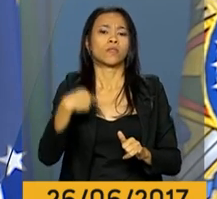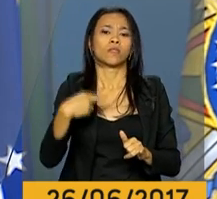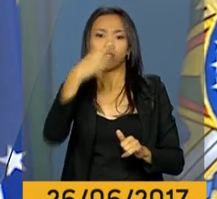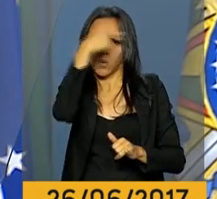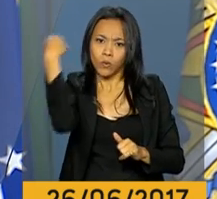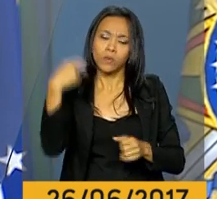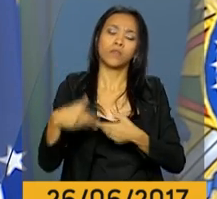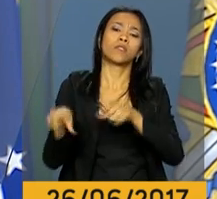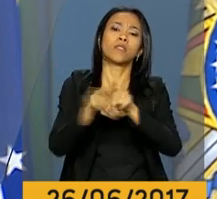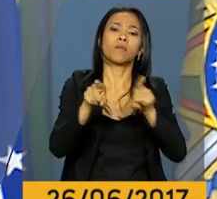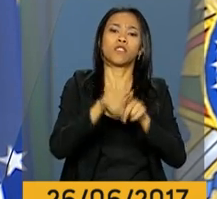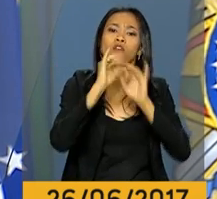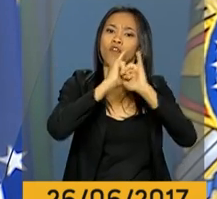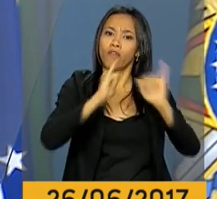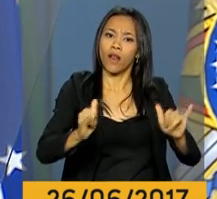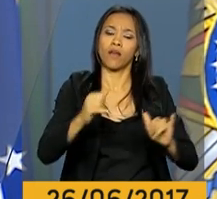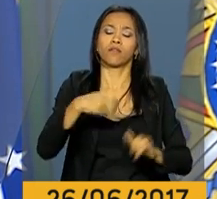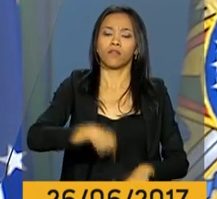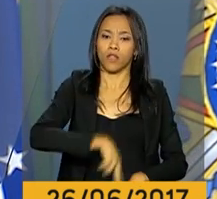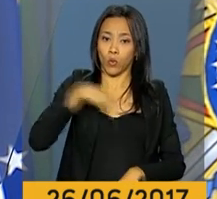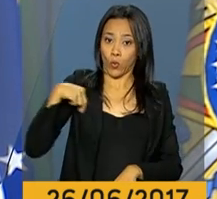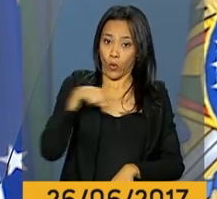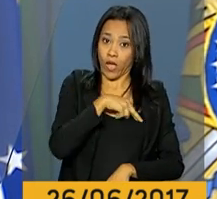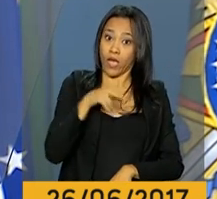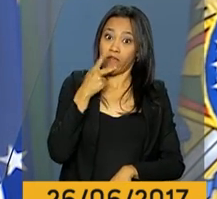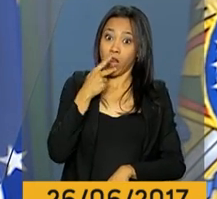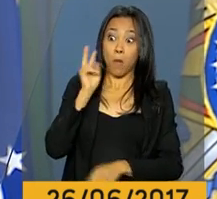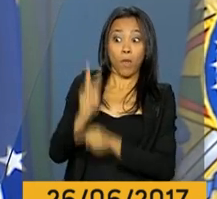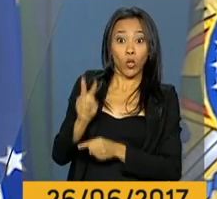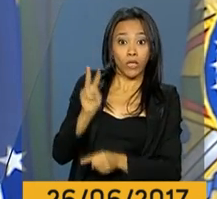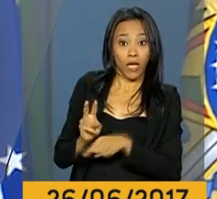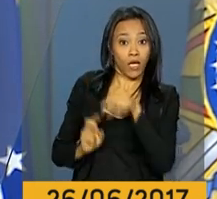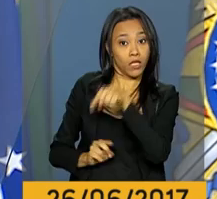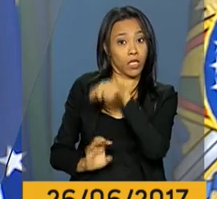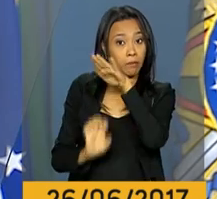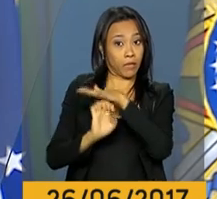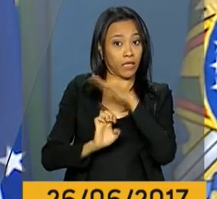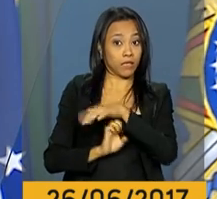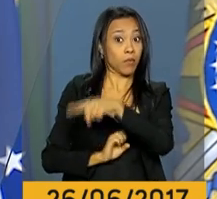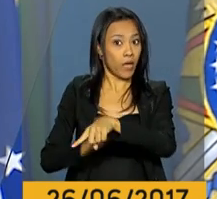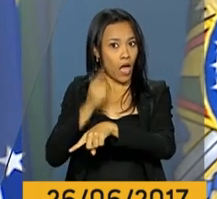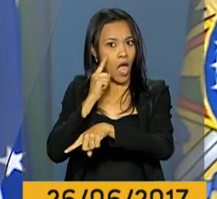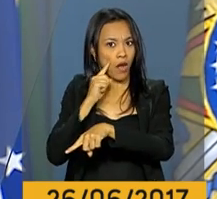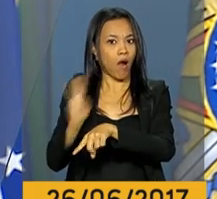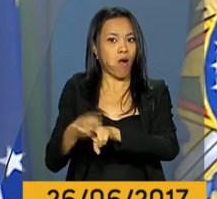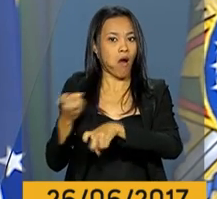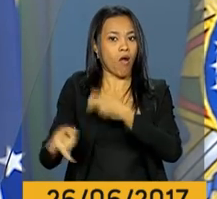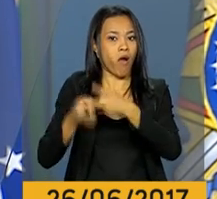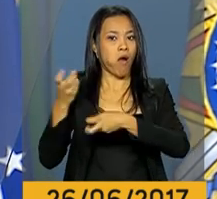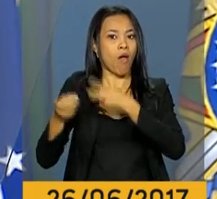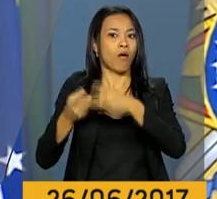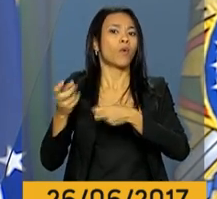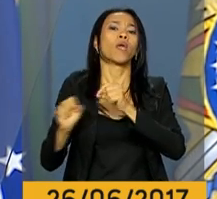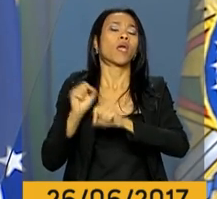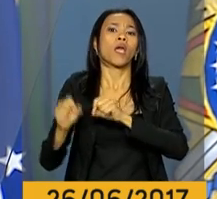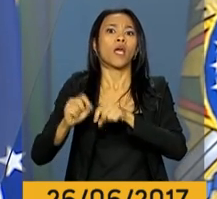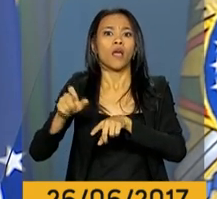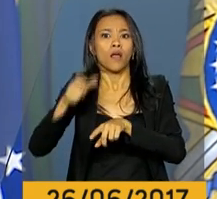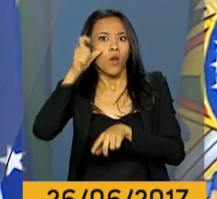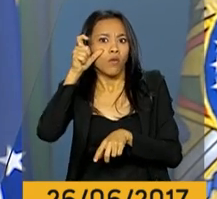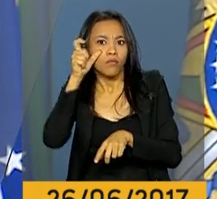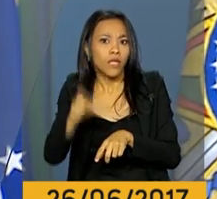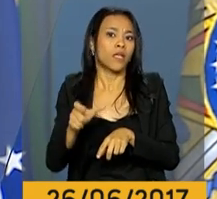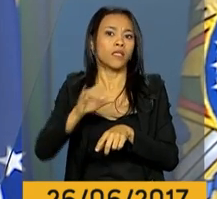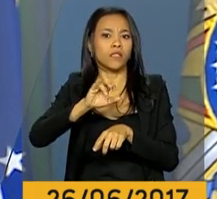pessoas dizem muito bem protege-se a Petrobras porque a Petrobras é uma empresa que também Visa o lucro dos seus acionistas Então ela terá